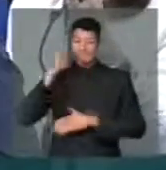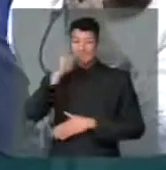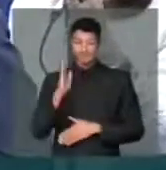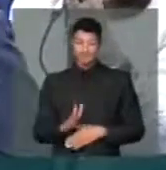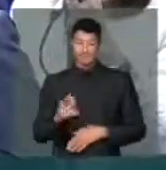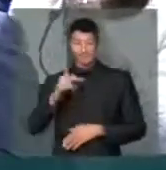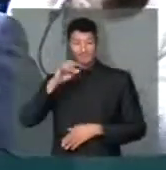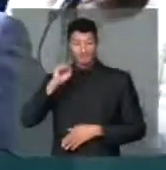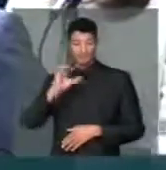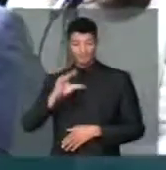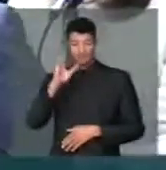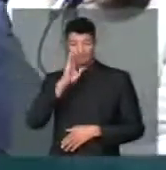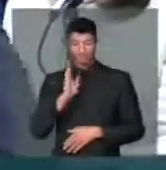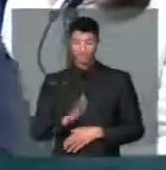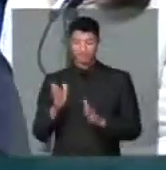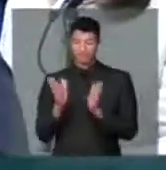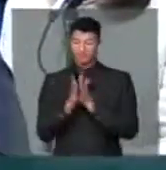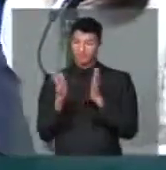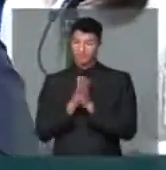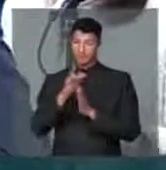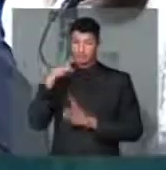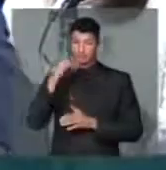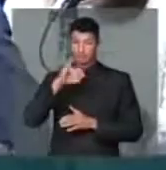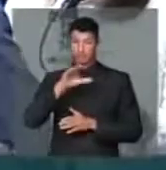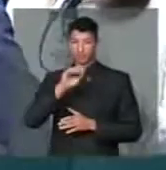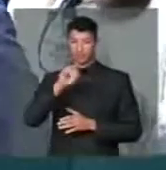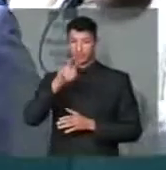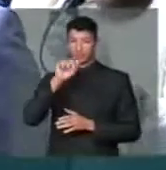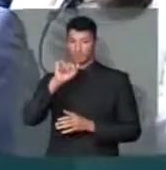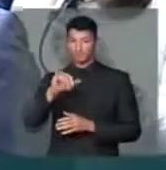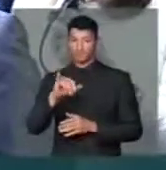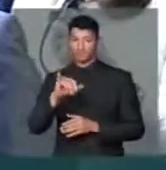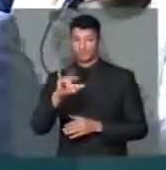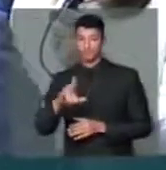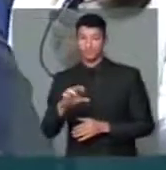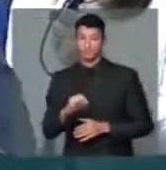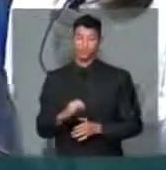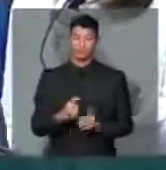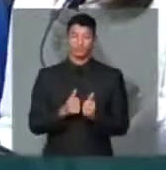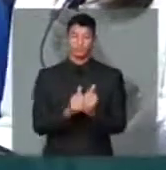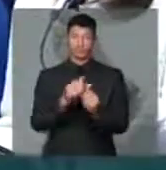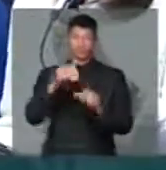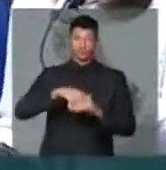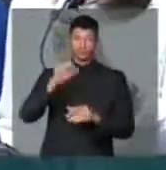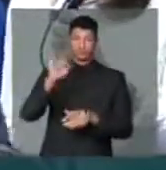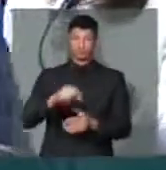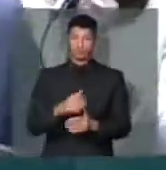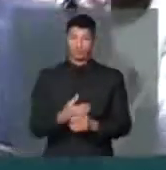brasileiro. PSC, senhor presidente, parabenizando o deputado Jovair, líder do PTB, encaminha o voto sim, senhor presidente. PTB.